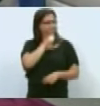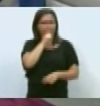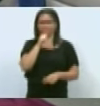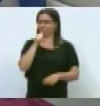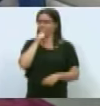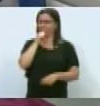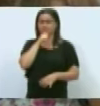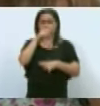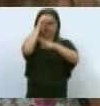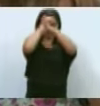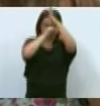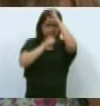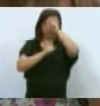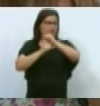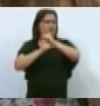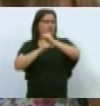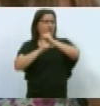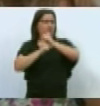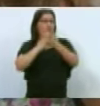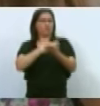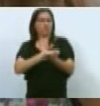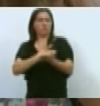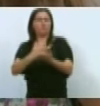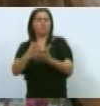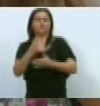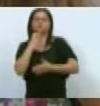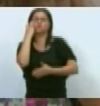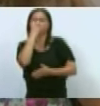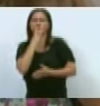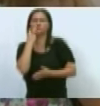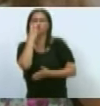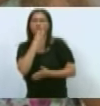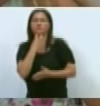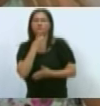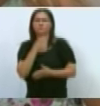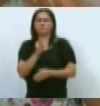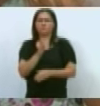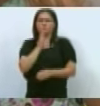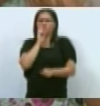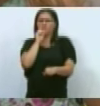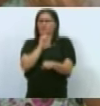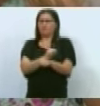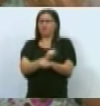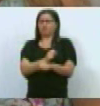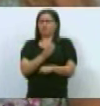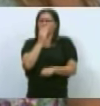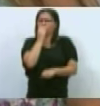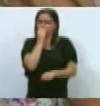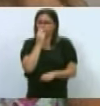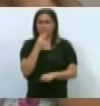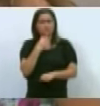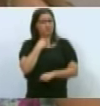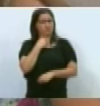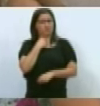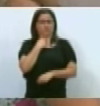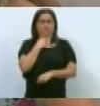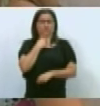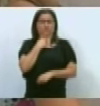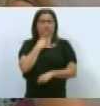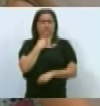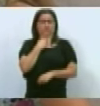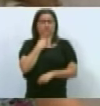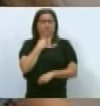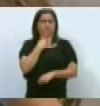Tá aprendendo. Quando começou a falar, eu falo, para. Quando começou a falar. Aí